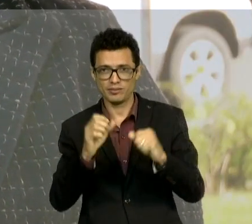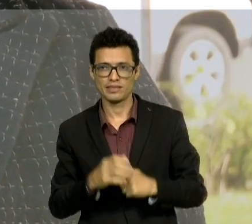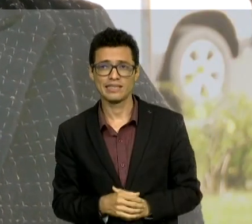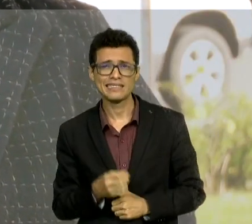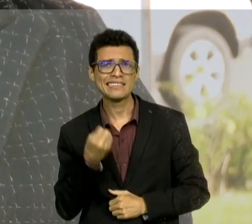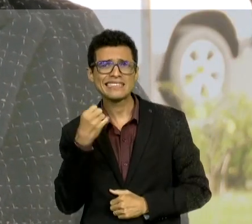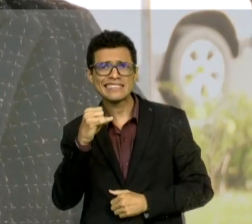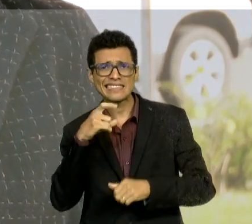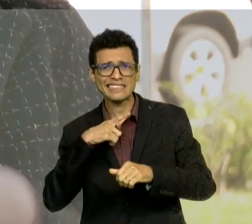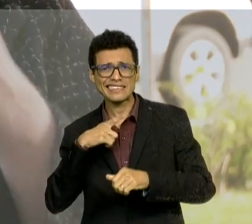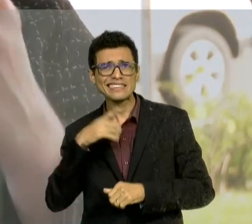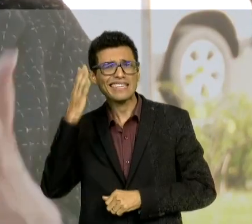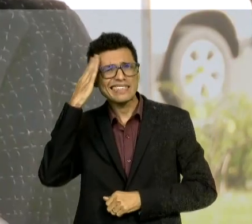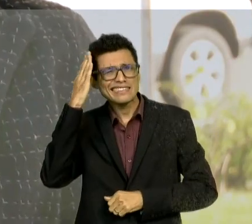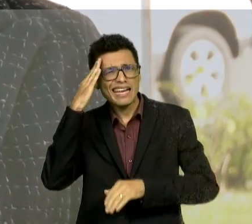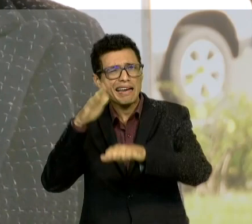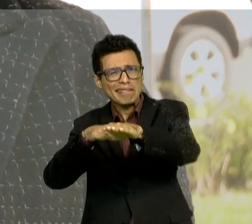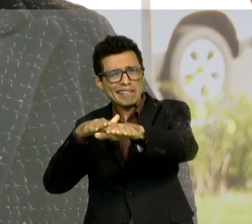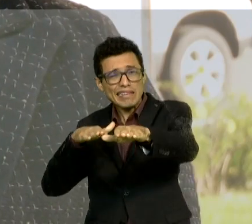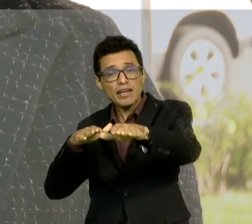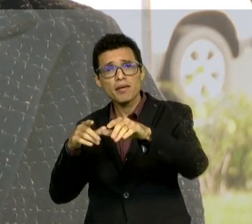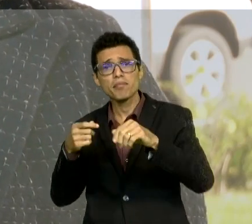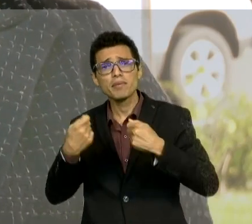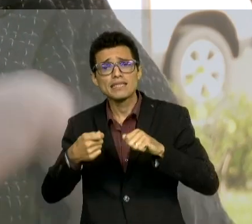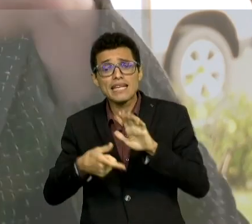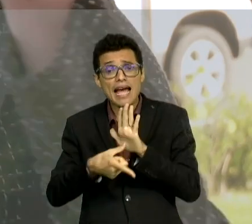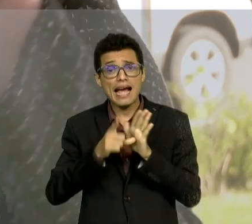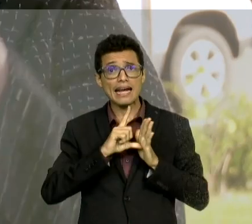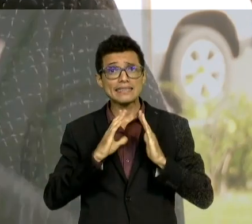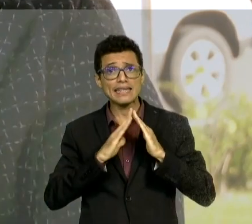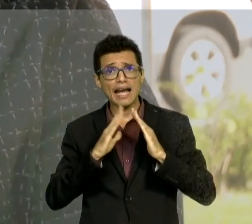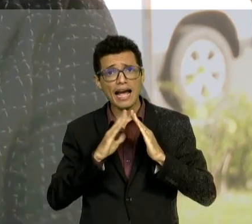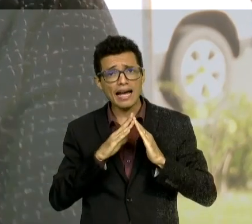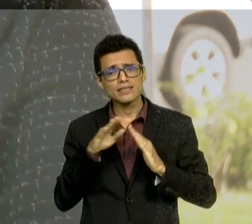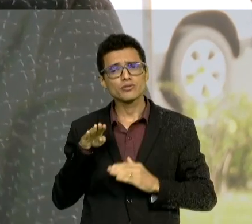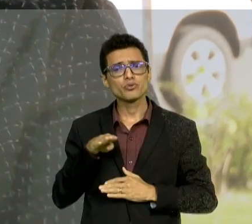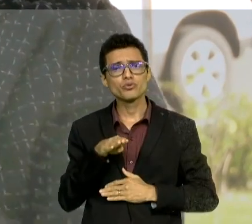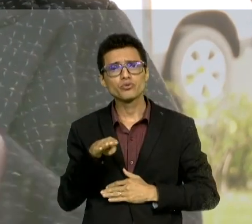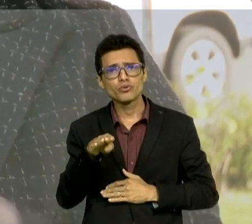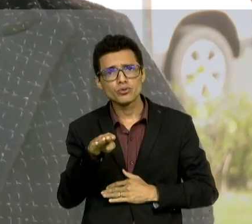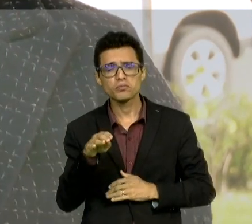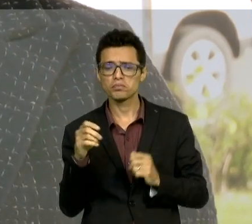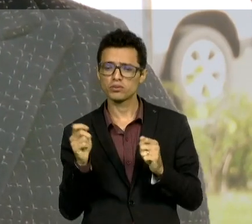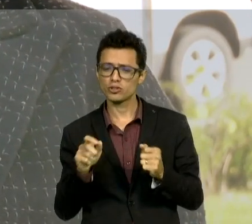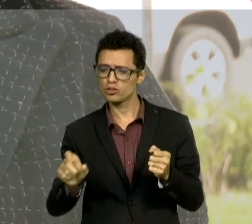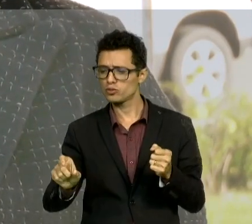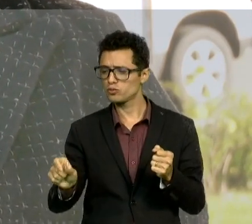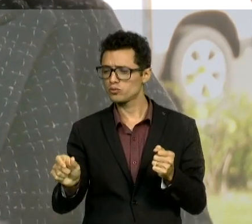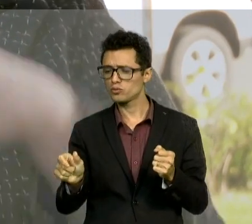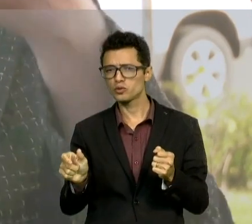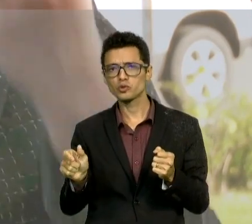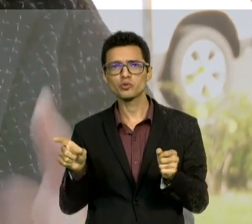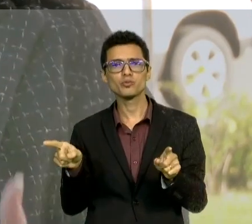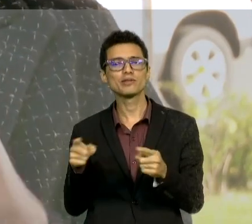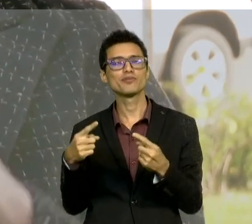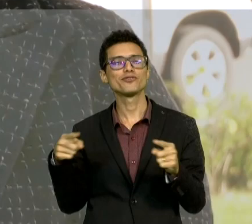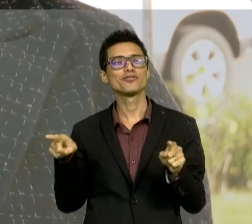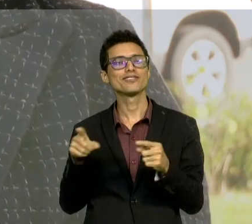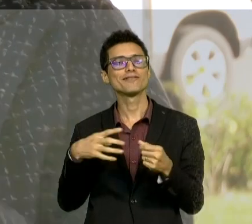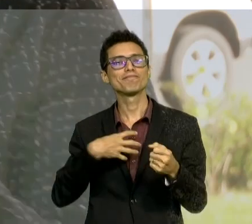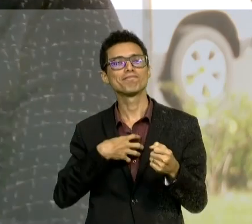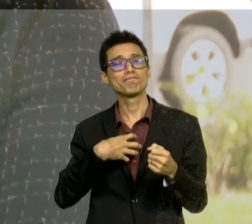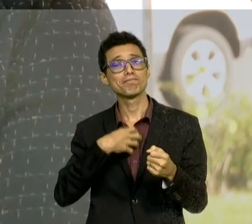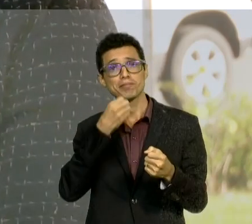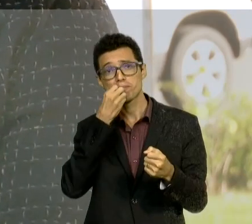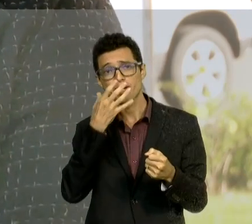Sai mais cedo de casa, para você ir um pouquinho mais tranquilo. Coloca uma música que faz com que você se sinta bem. Vai com uma